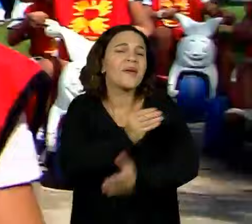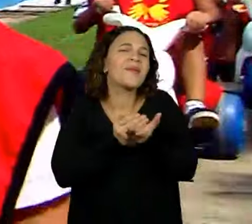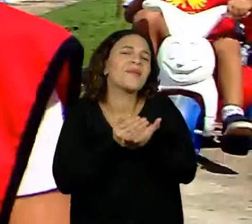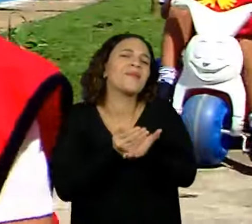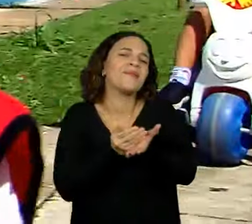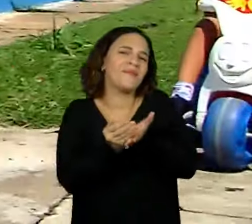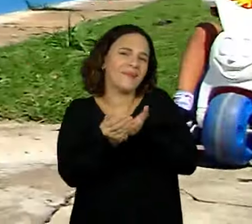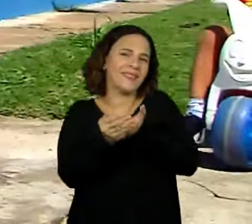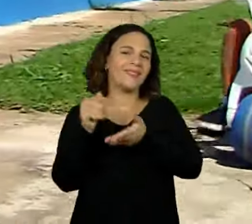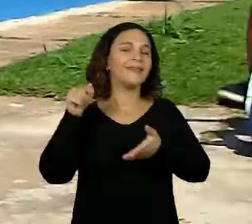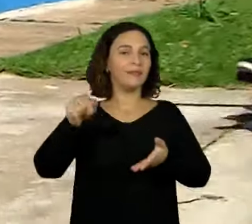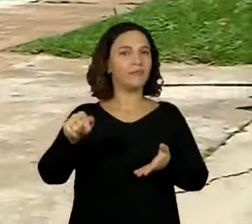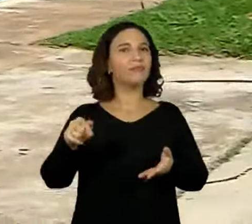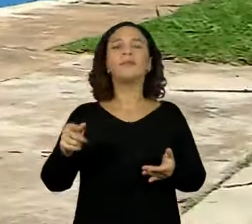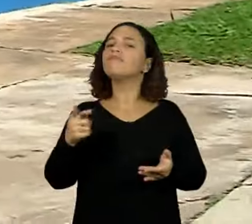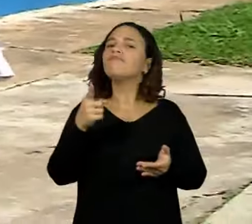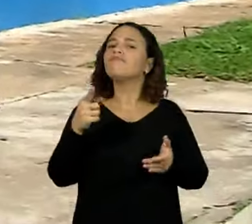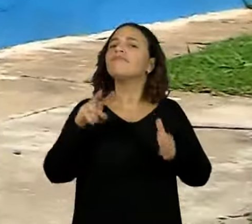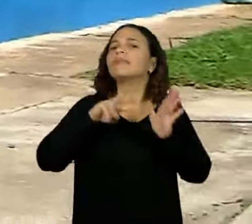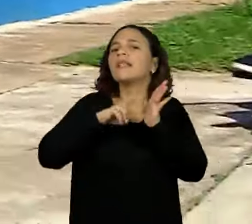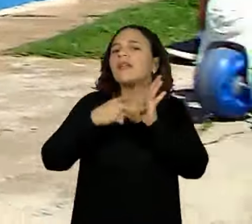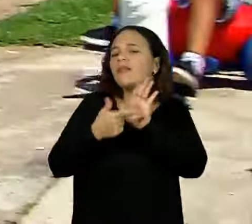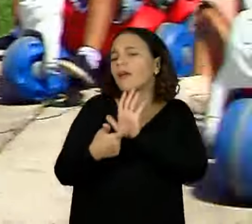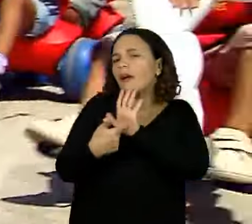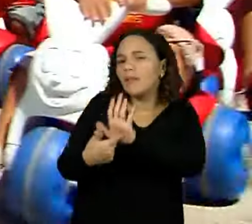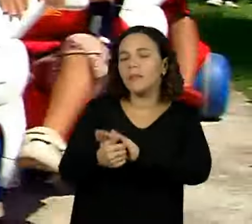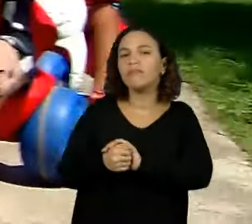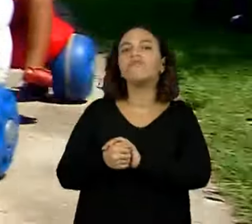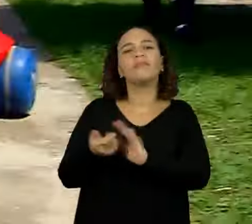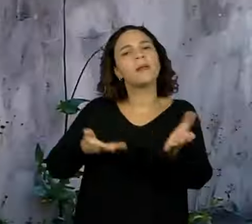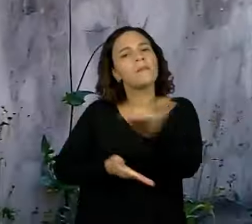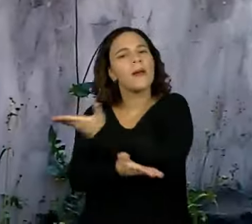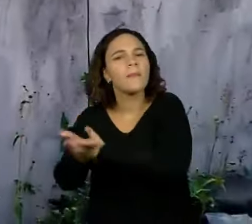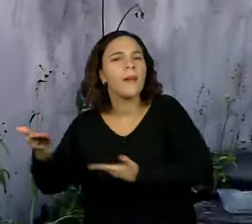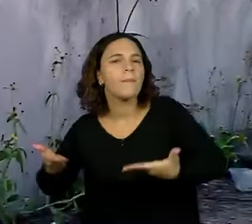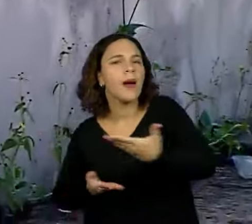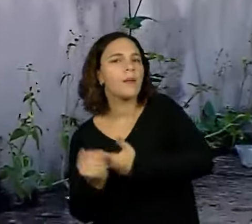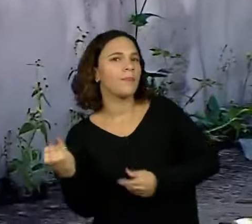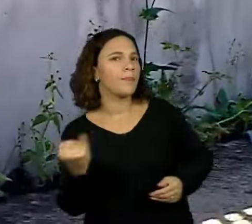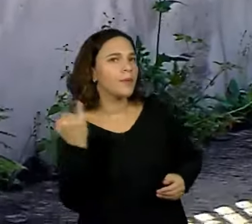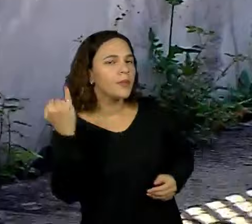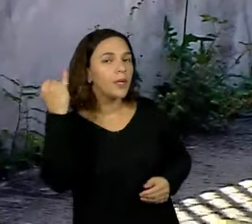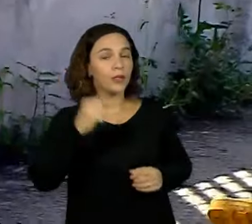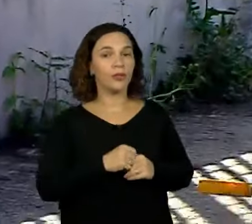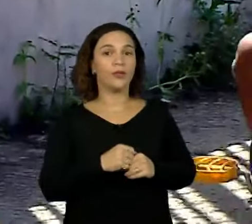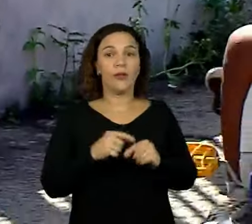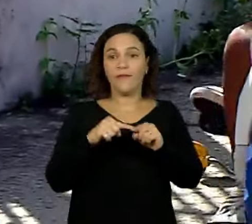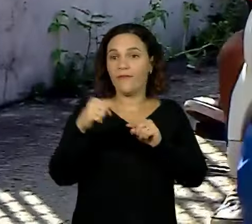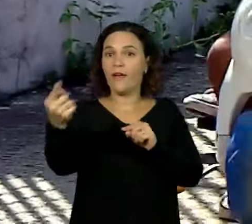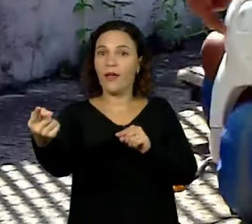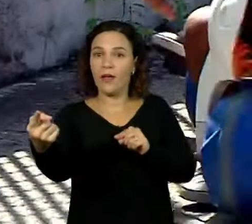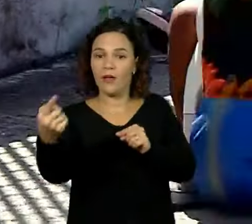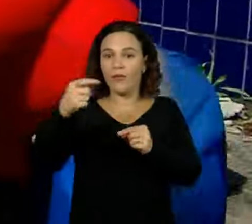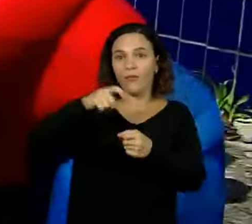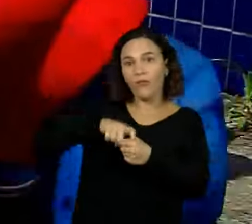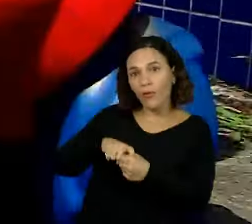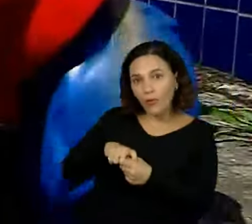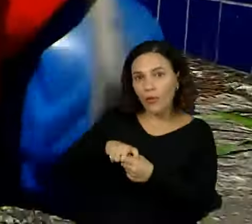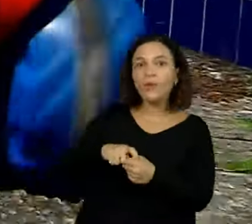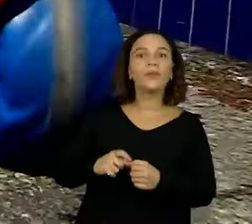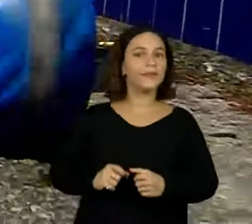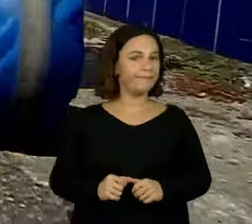aqui a gente está reforçando para eles sobre socializar, sobre ir, sobre vir, né?